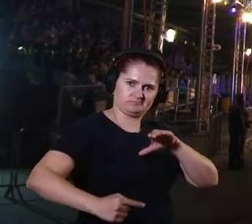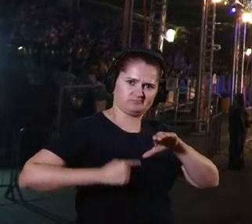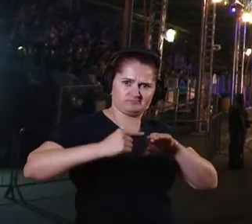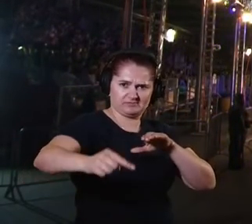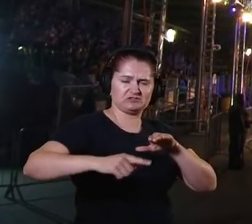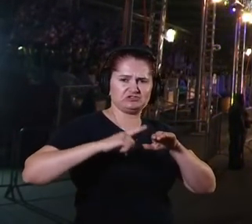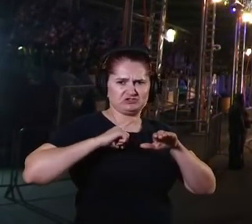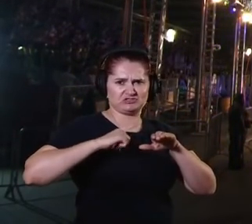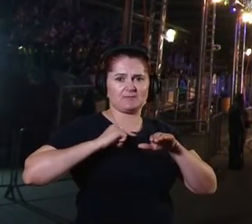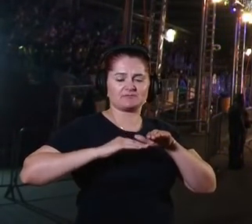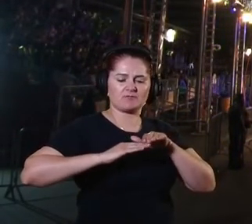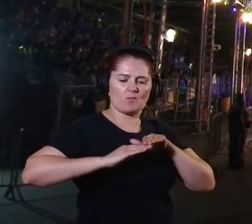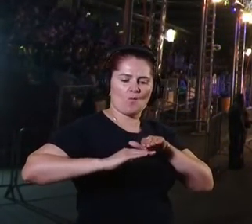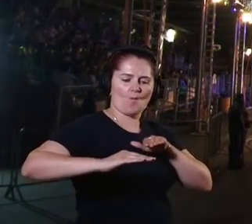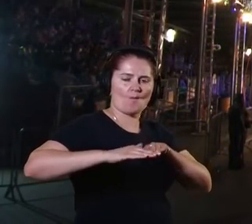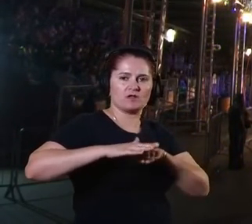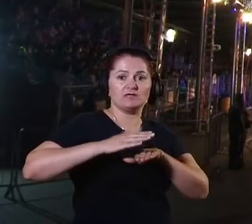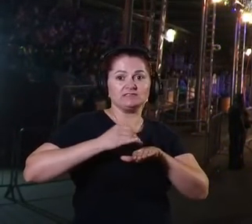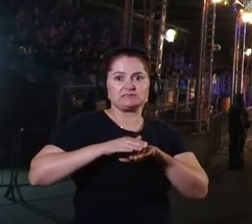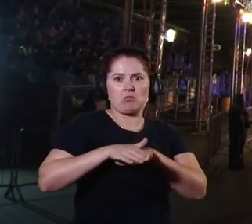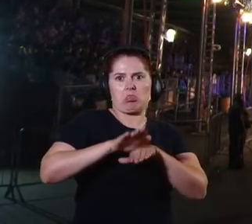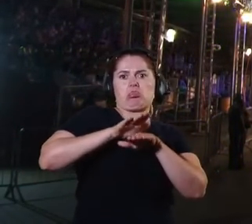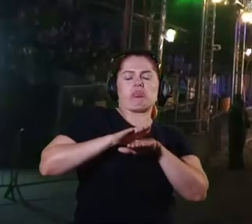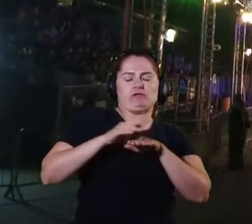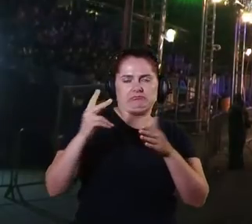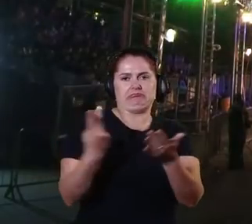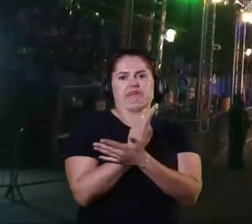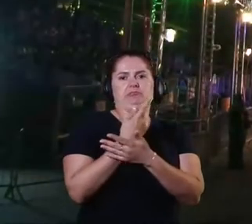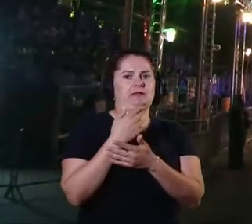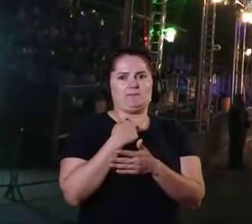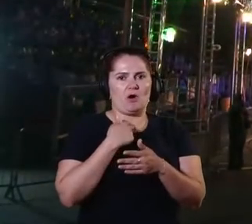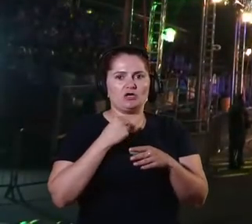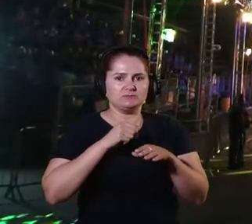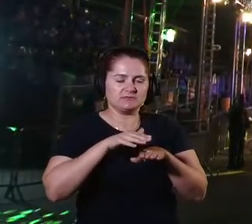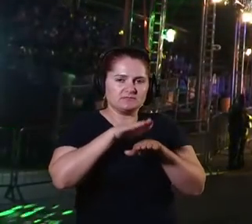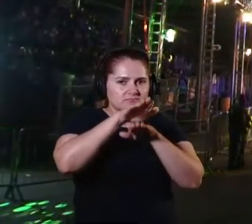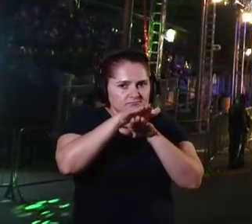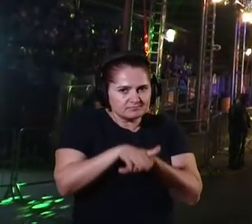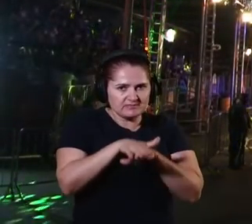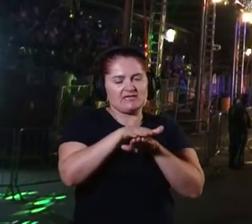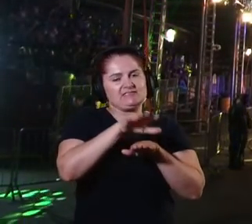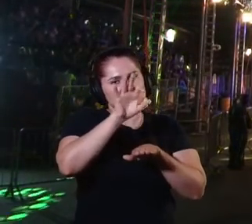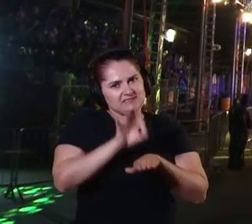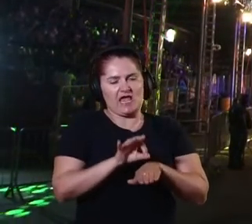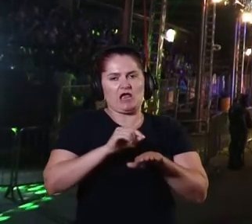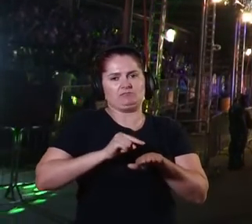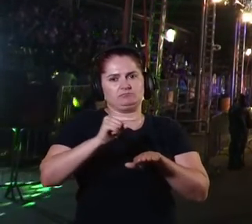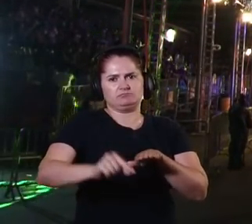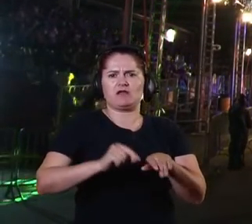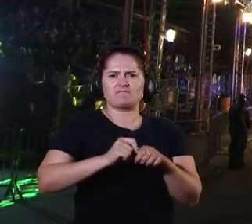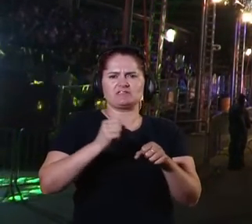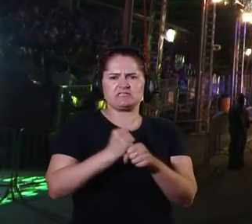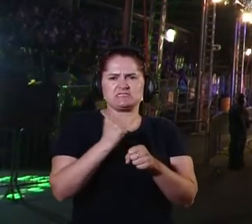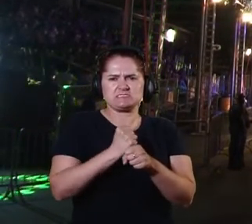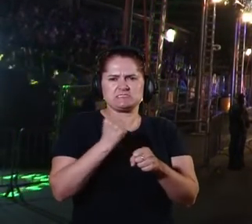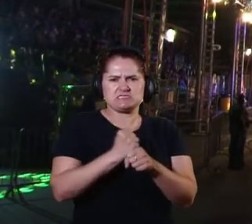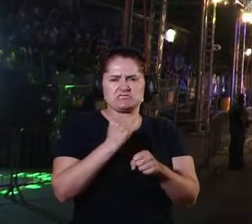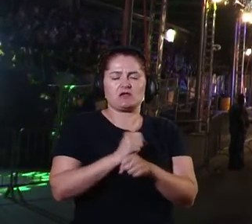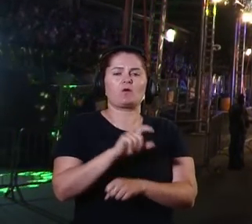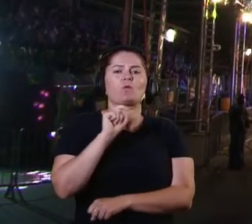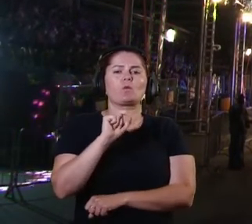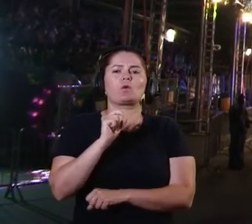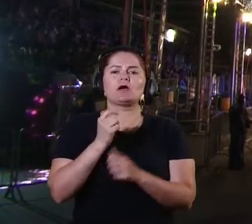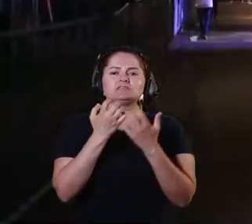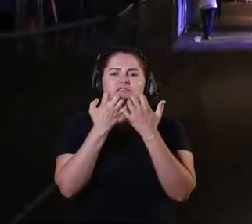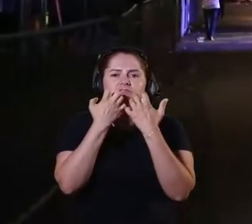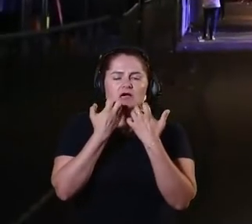então precisava estar no nível, senão a correia saltava, né? Escapava a correia, né? Então ali malhavam o milho, o trigo, a soja, e aí a